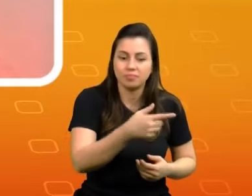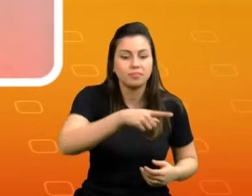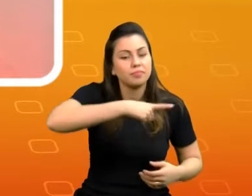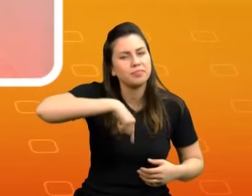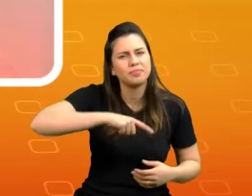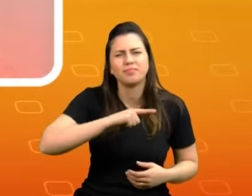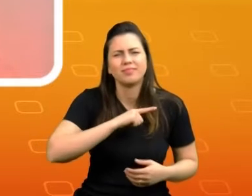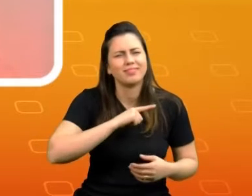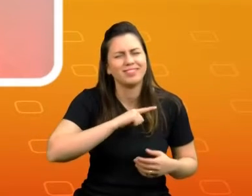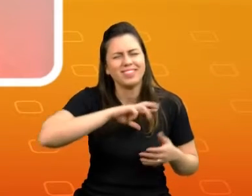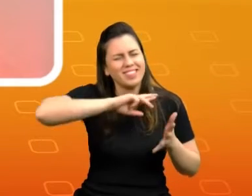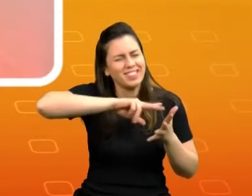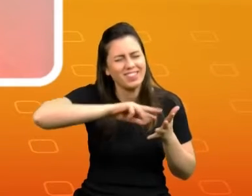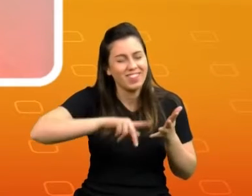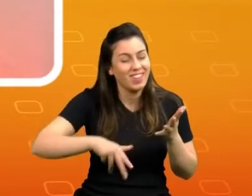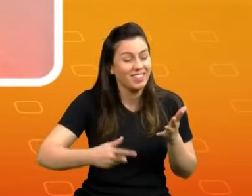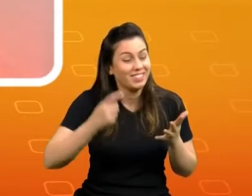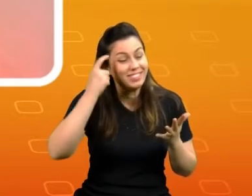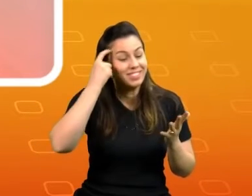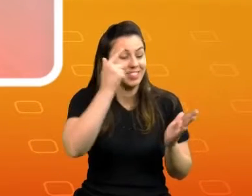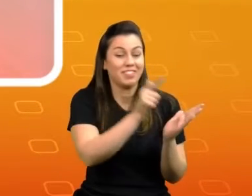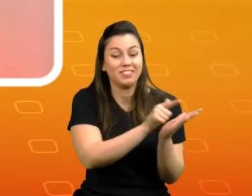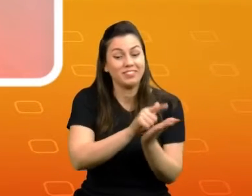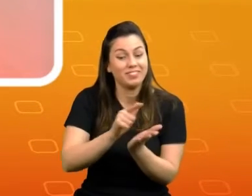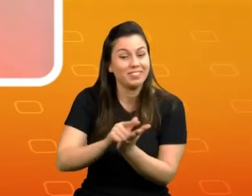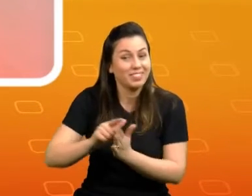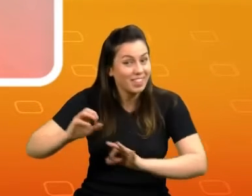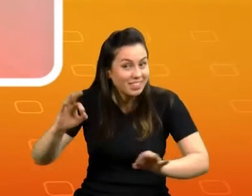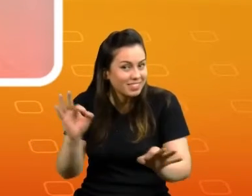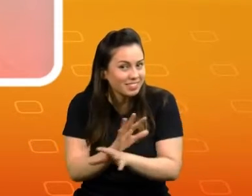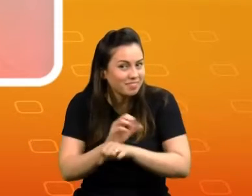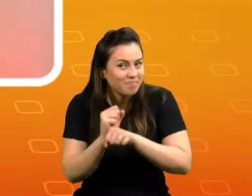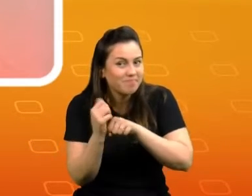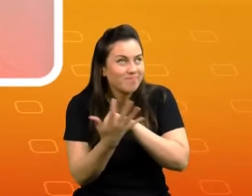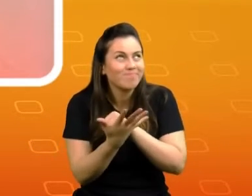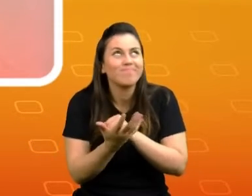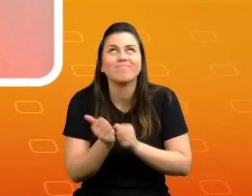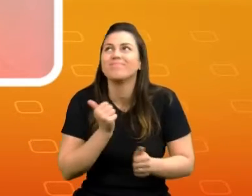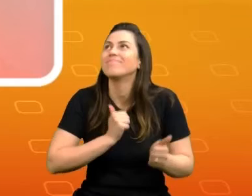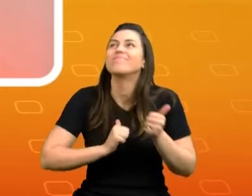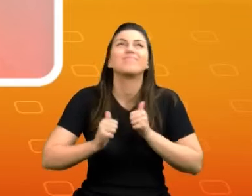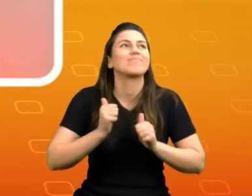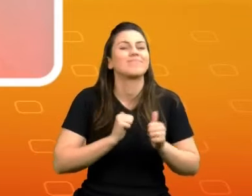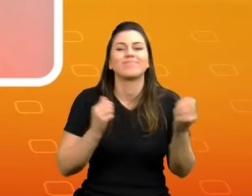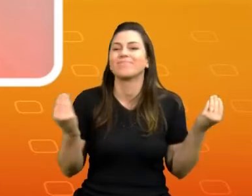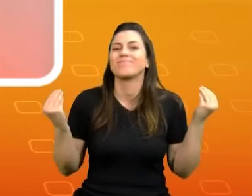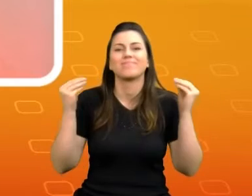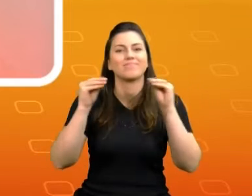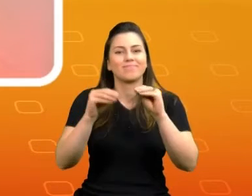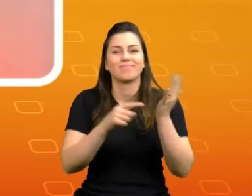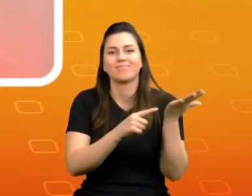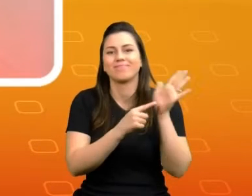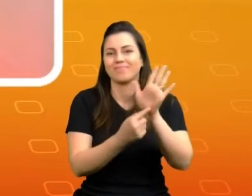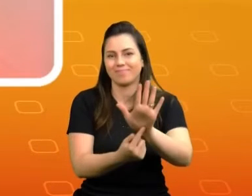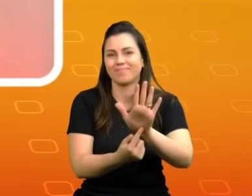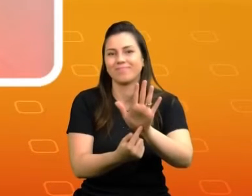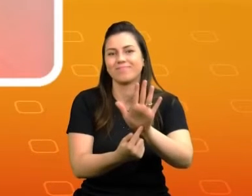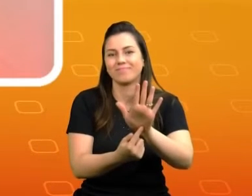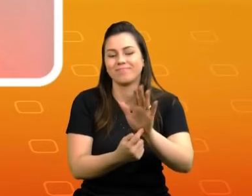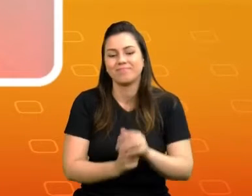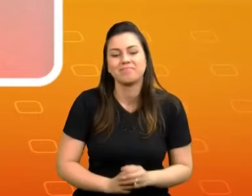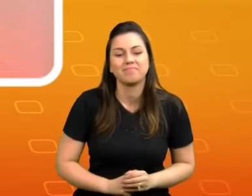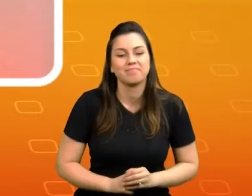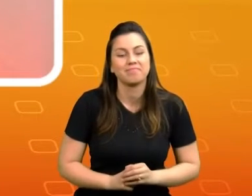tem vários planos aí logo logo acabando essa pandemia a gente tá louco para apresentar para para o público é